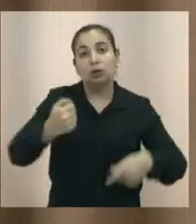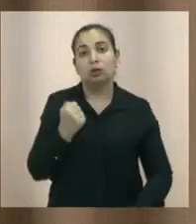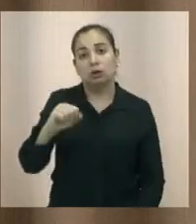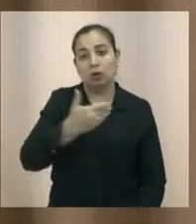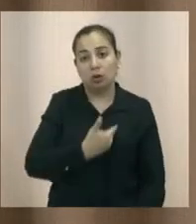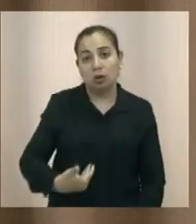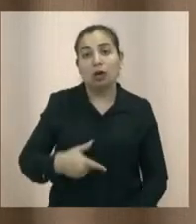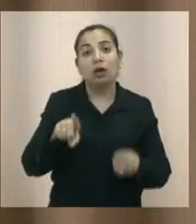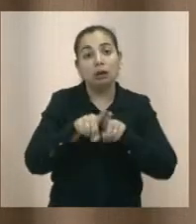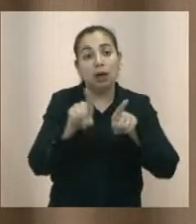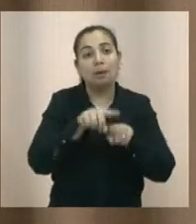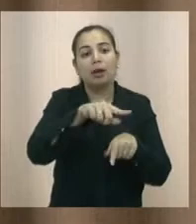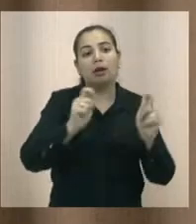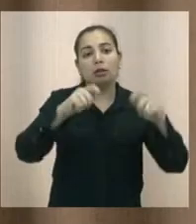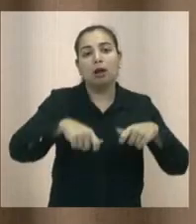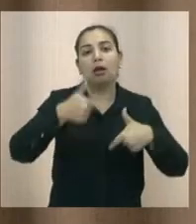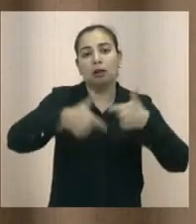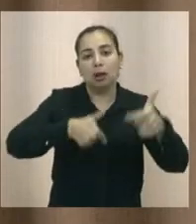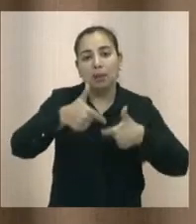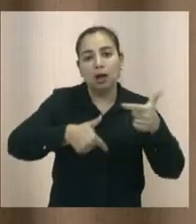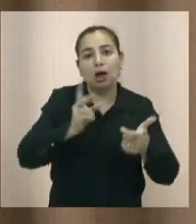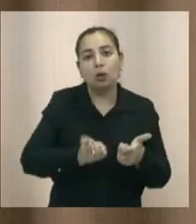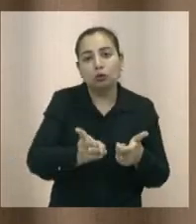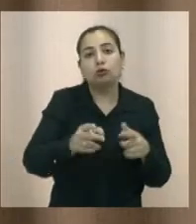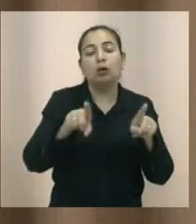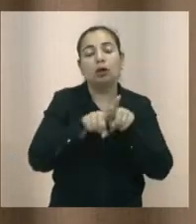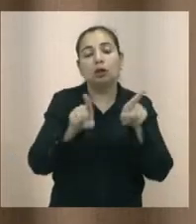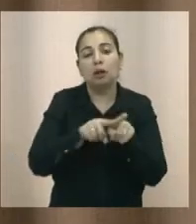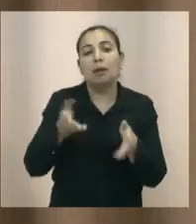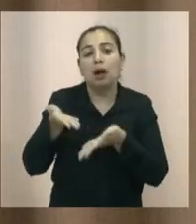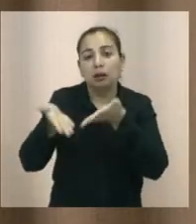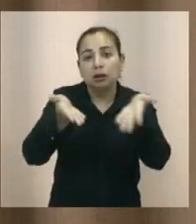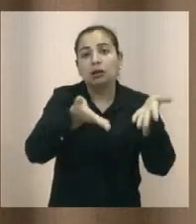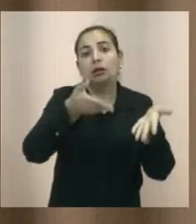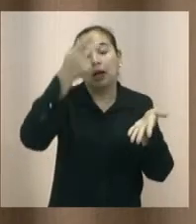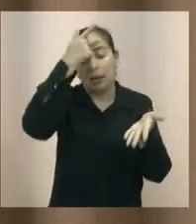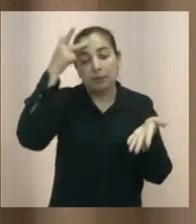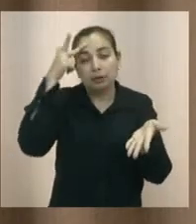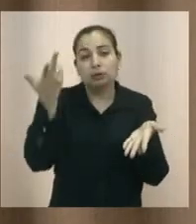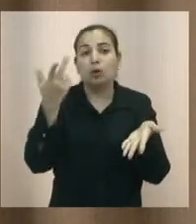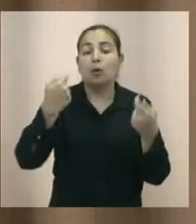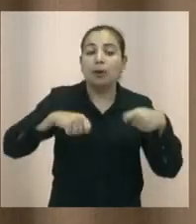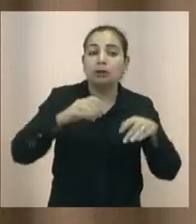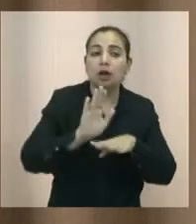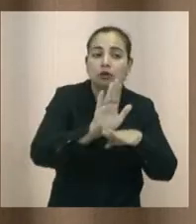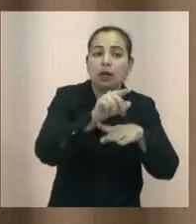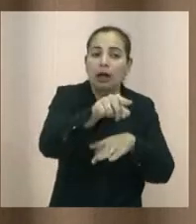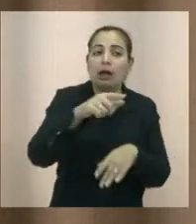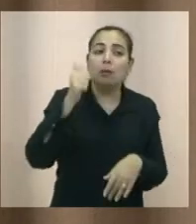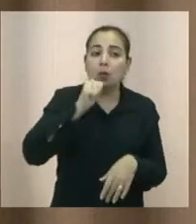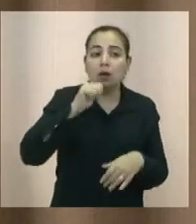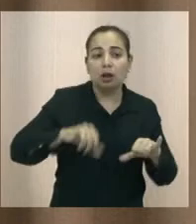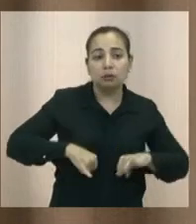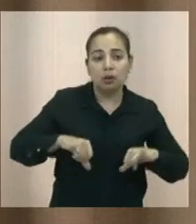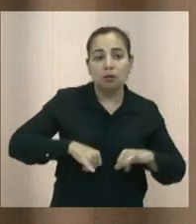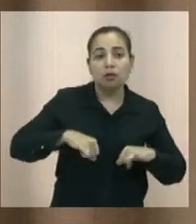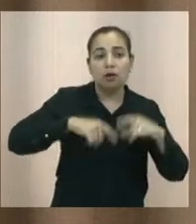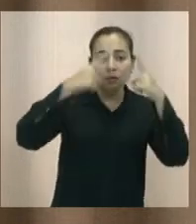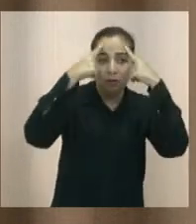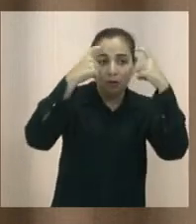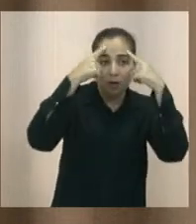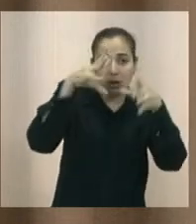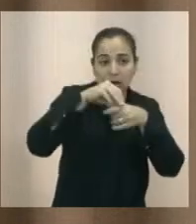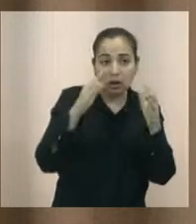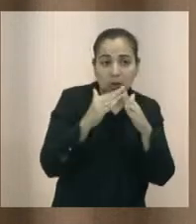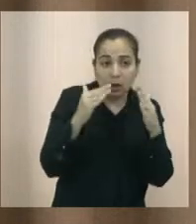necessidade da população do Ceará. É da necessidade daquela mulher que sofre violência doméstica, daquela pessoa que precisa de saúde, e a